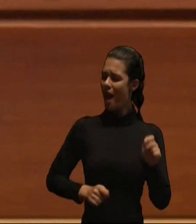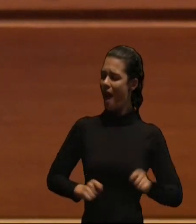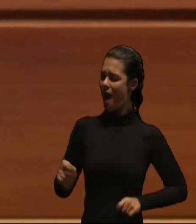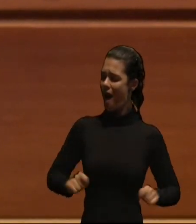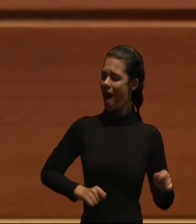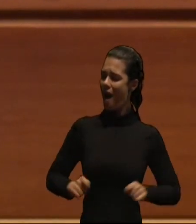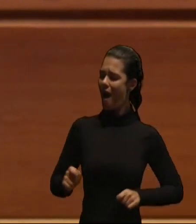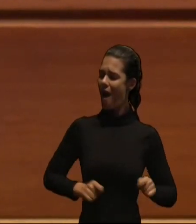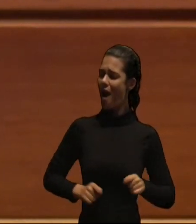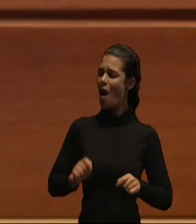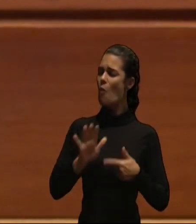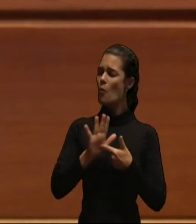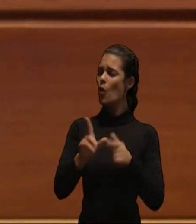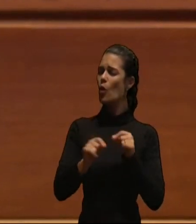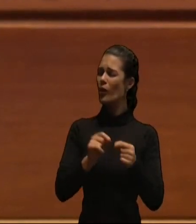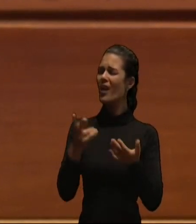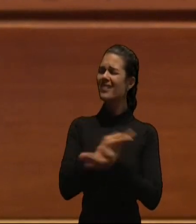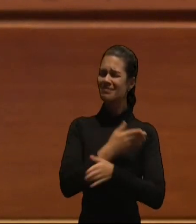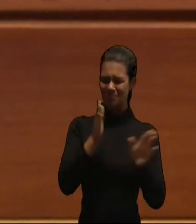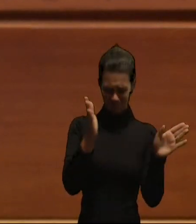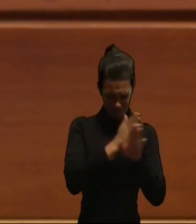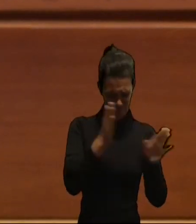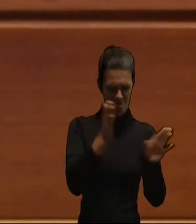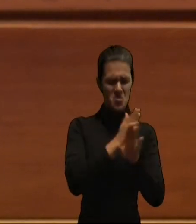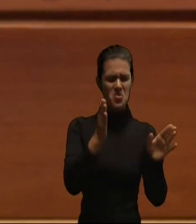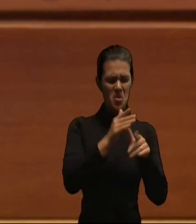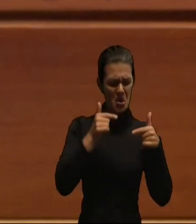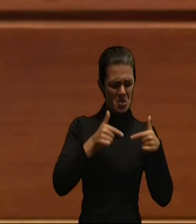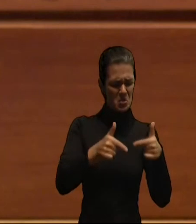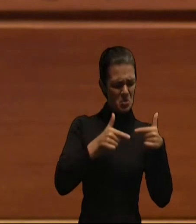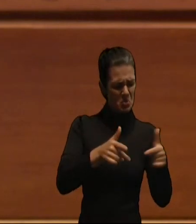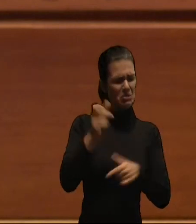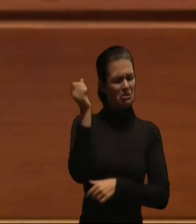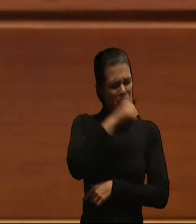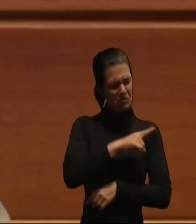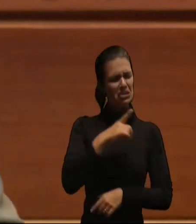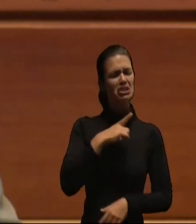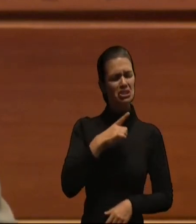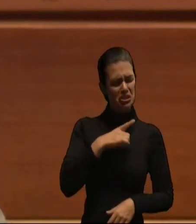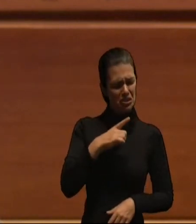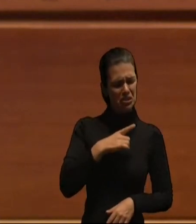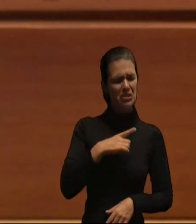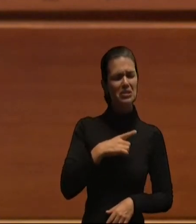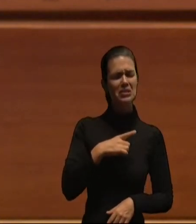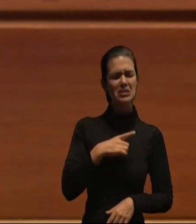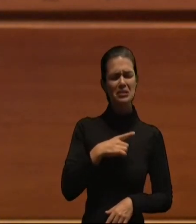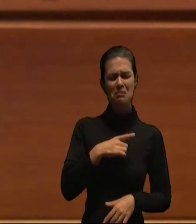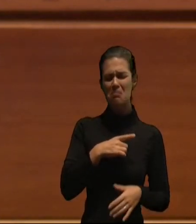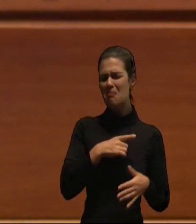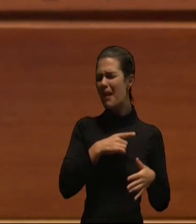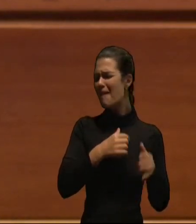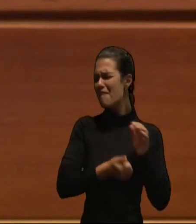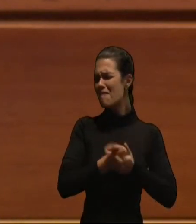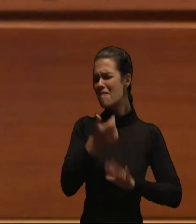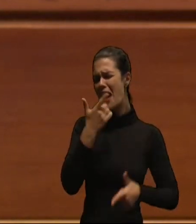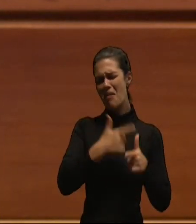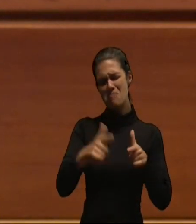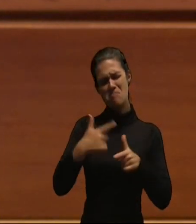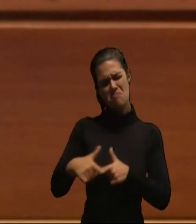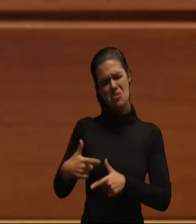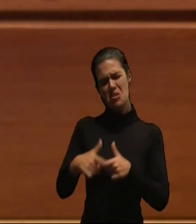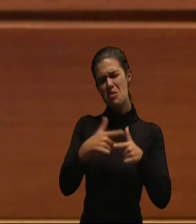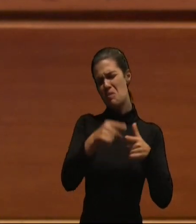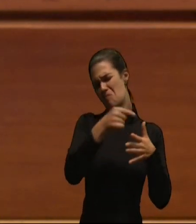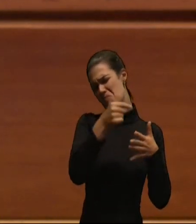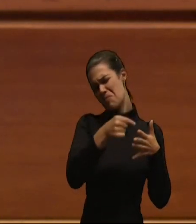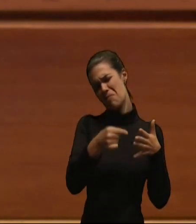que perseguições existiam, Senhor, lutas, dificuldades, de problemas de toda sorte, os discípulos enfrentavam,